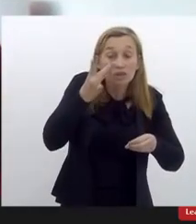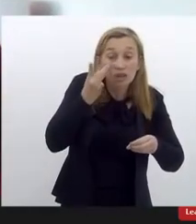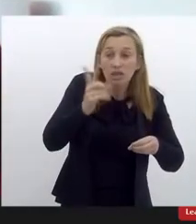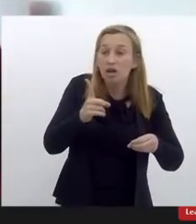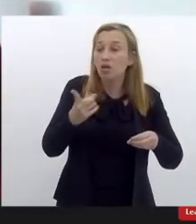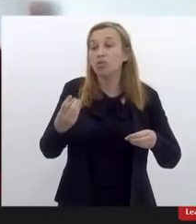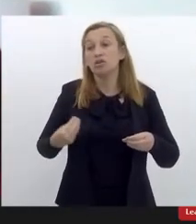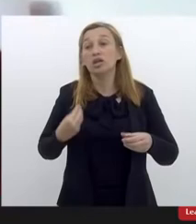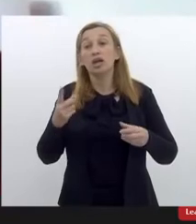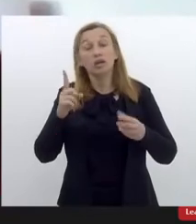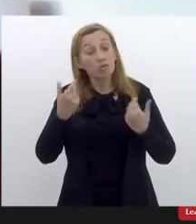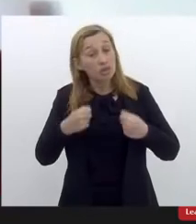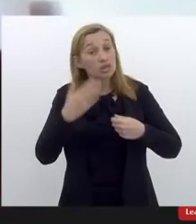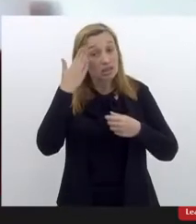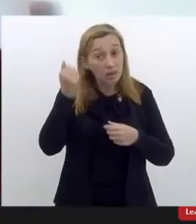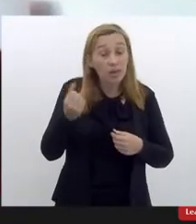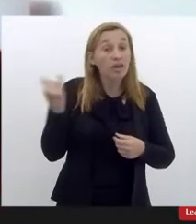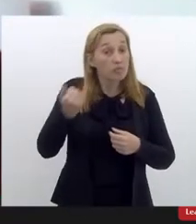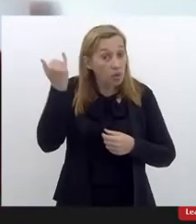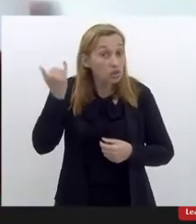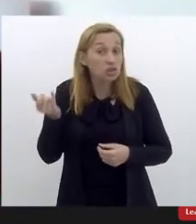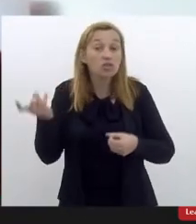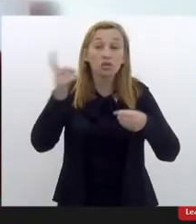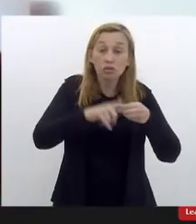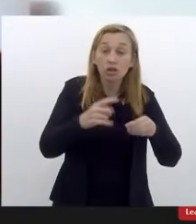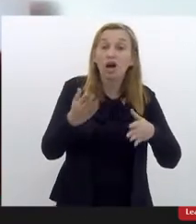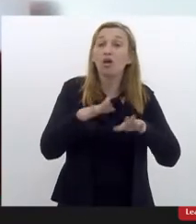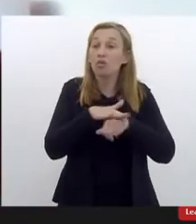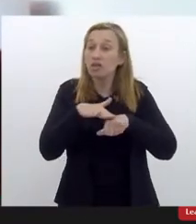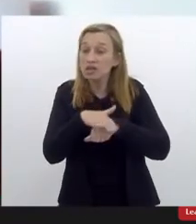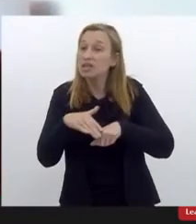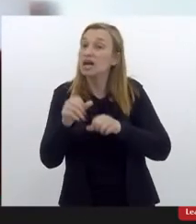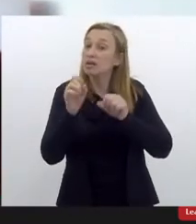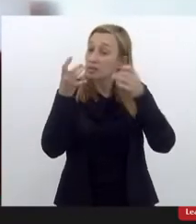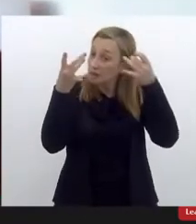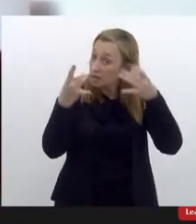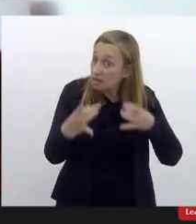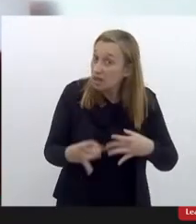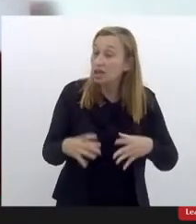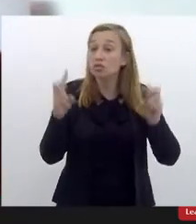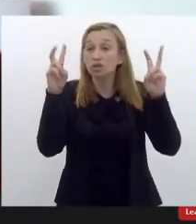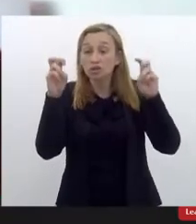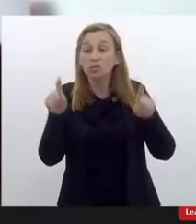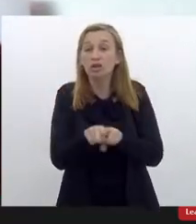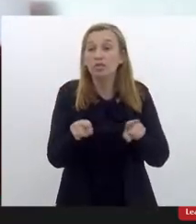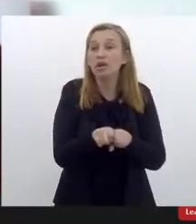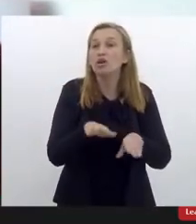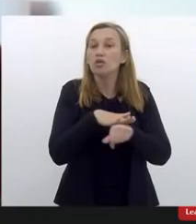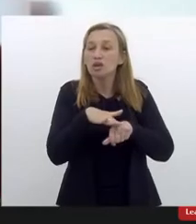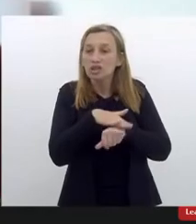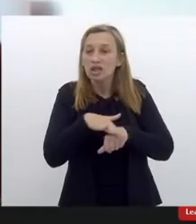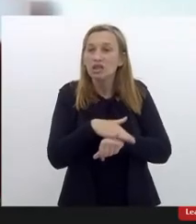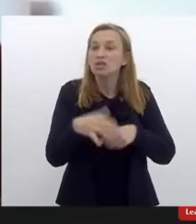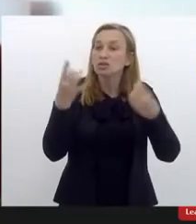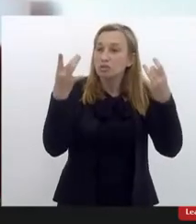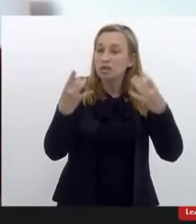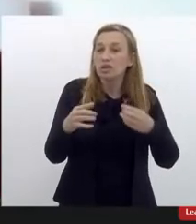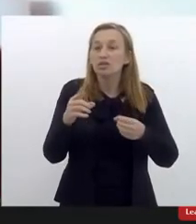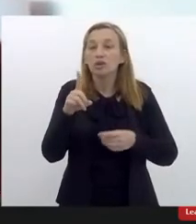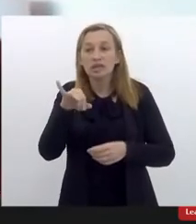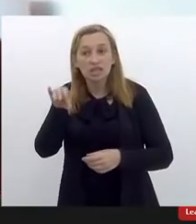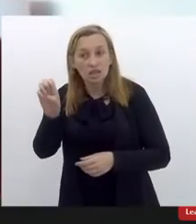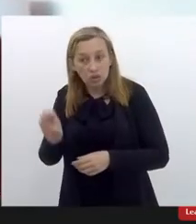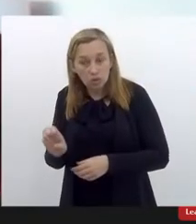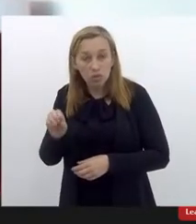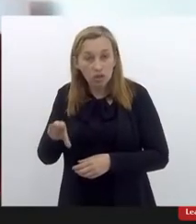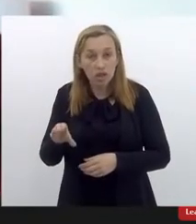aspecto importante que eu gostaria que a gente voltasse a conversar de forma mais específica sobre isso. Também tenho conversado muito nesse aspecto sobre a SEDUC, que é uma